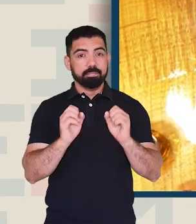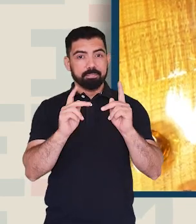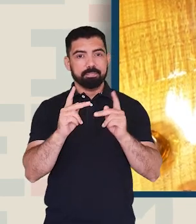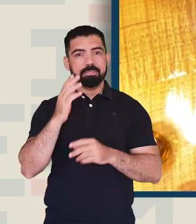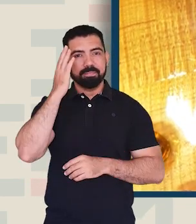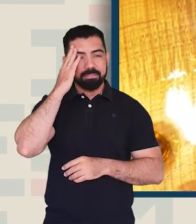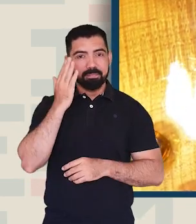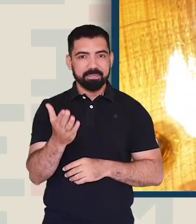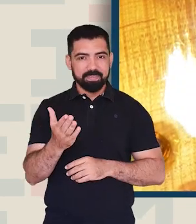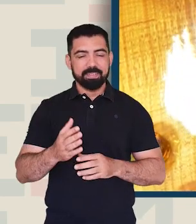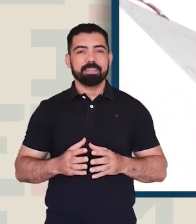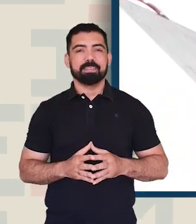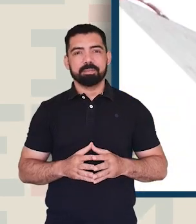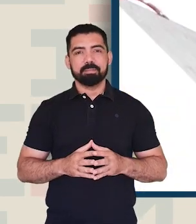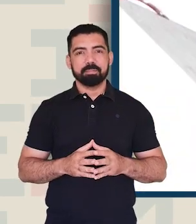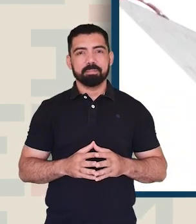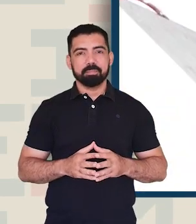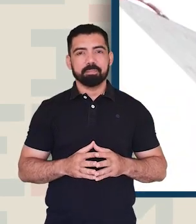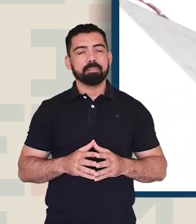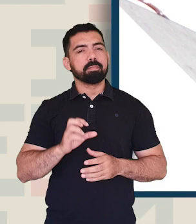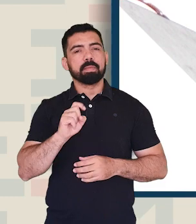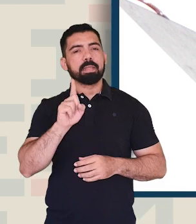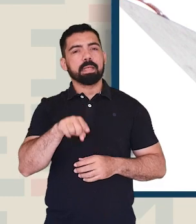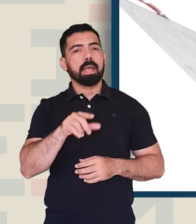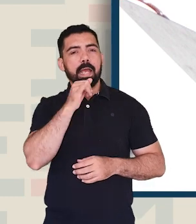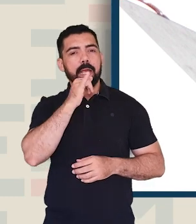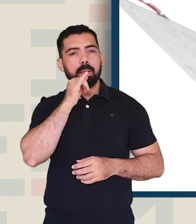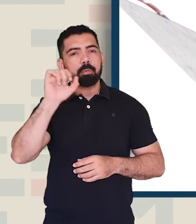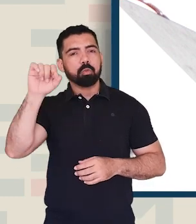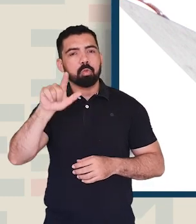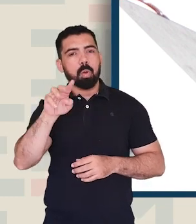Certo? Né? Entendeu? Se fosse em Sol menor.